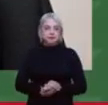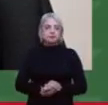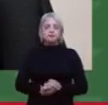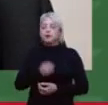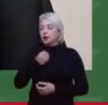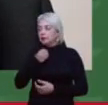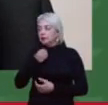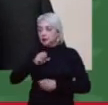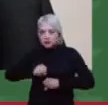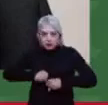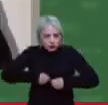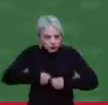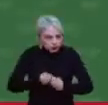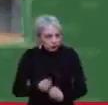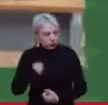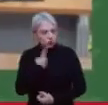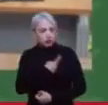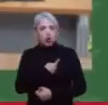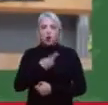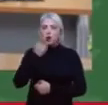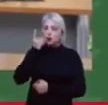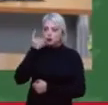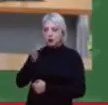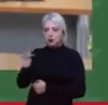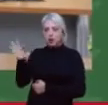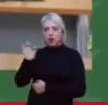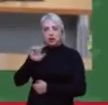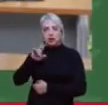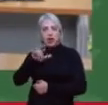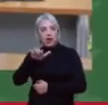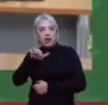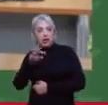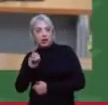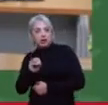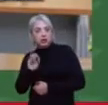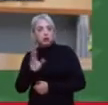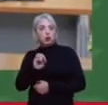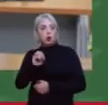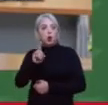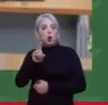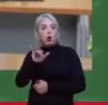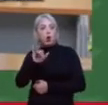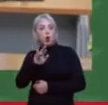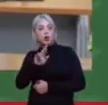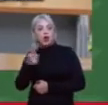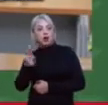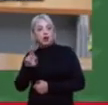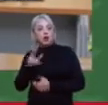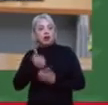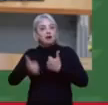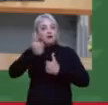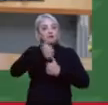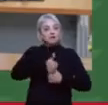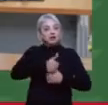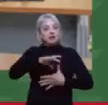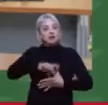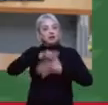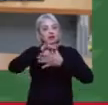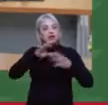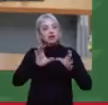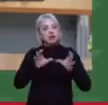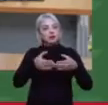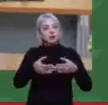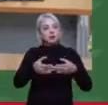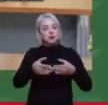Muito bem, esse esforço nosso, deputado Arlindo, deputado Odair Cunha, muito bem lembrado, nosso vice-líder da minoria no